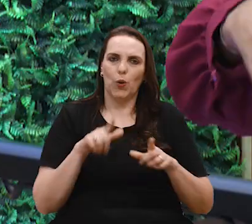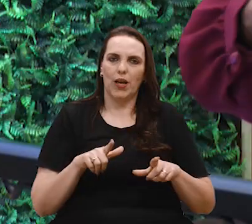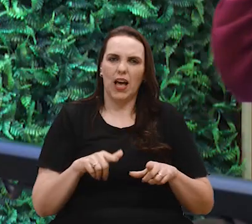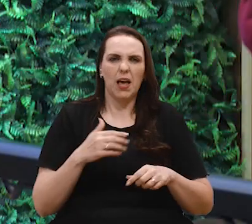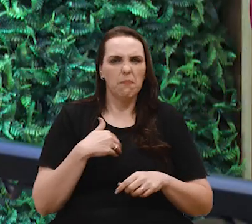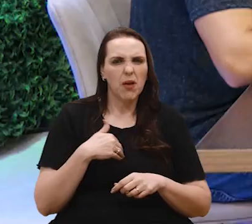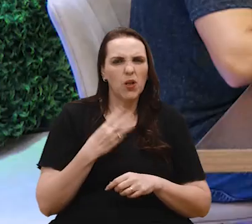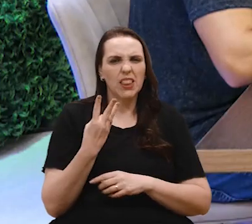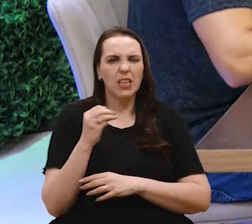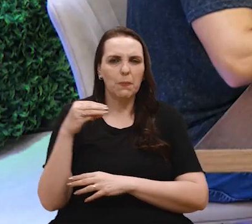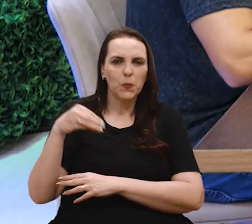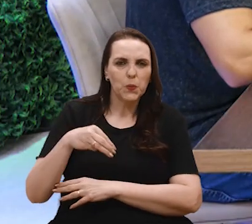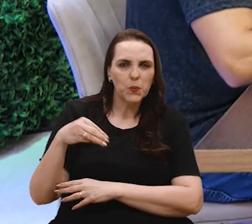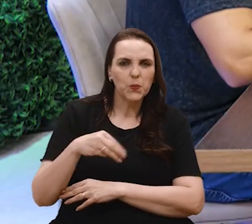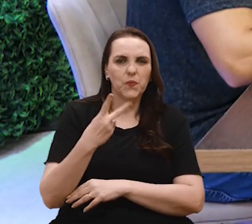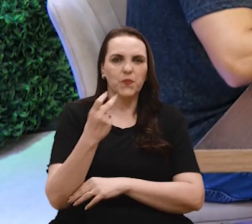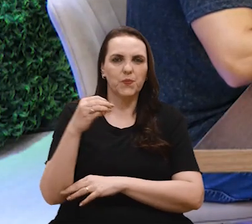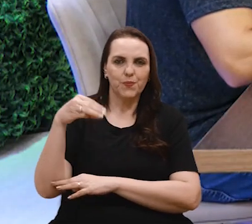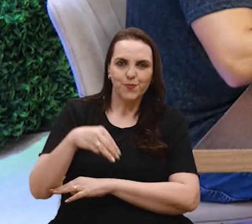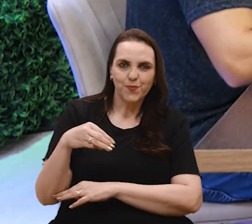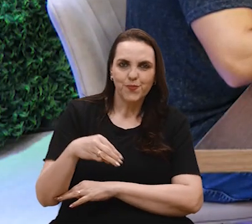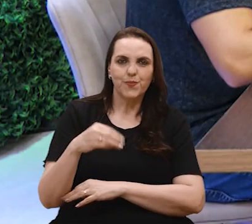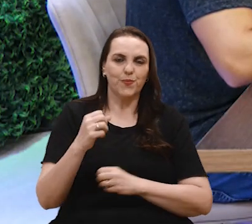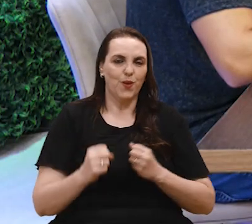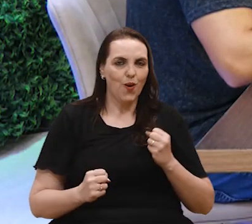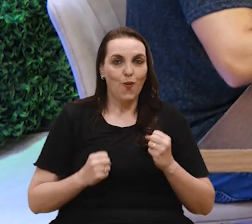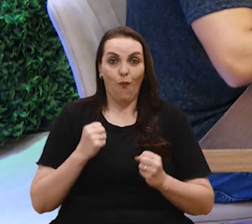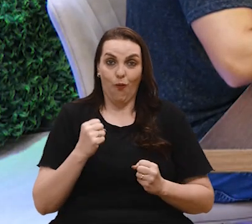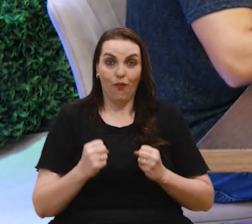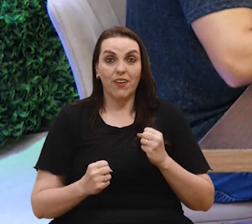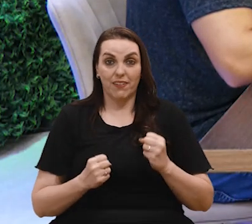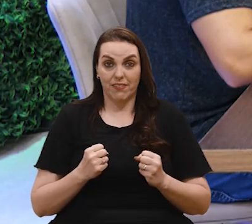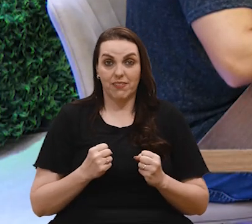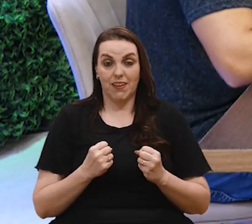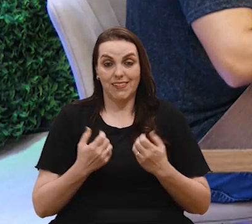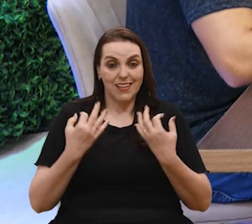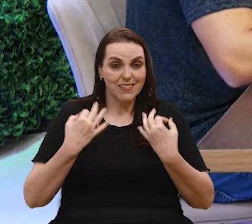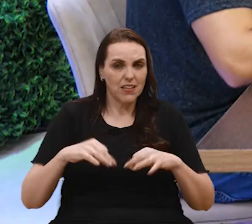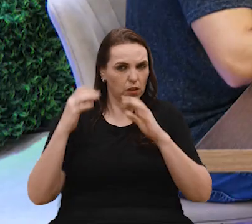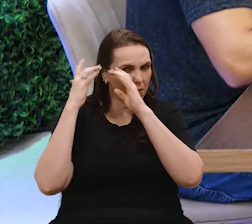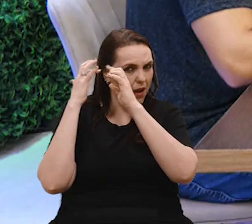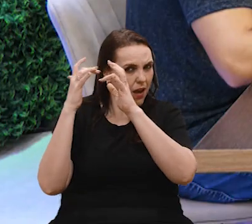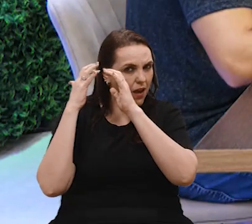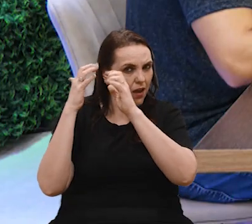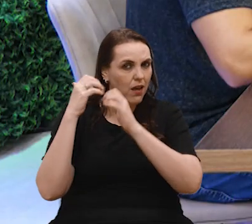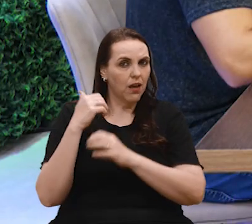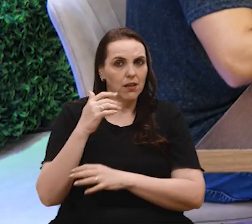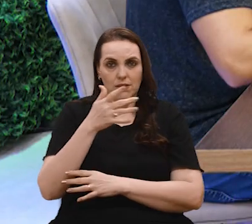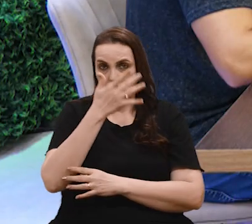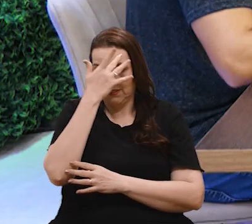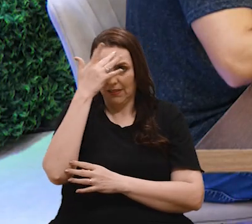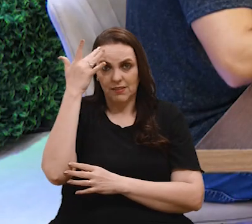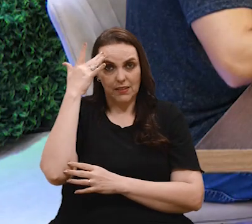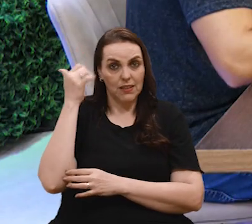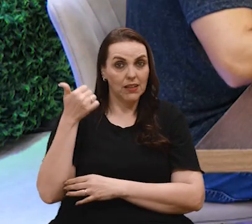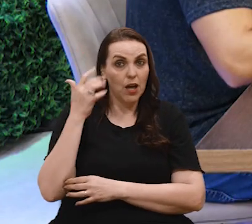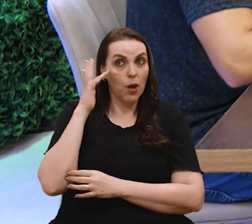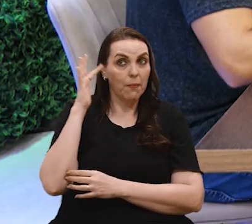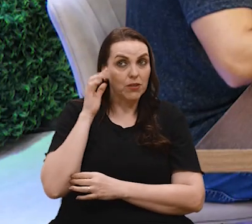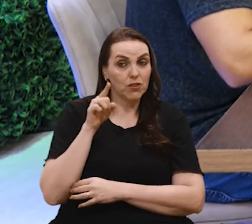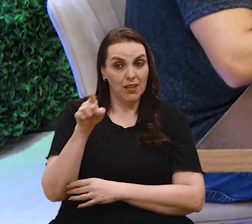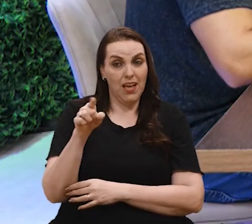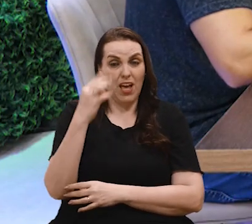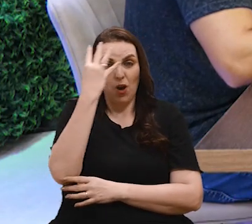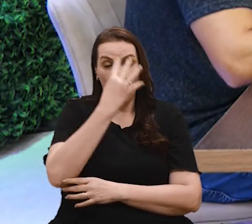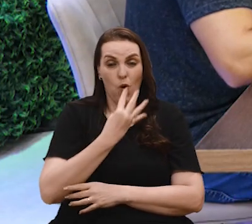faço esses meus 30 minutos, 20, 30 minutos de corrida e isso funciona bem para minha cabeça, fico imaginando o Ali, que faz as